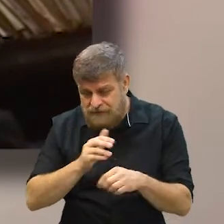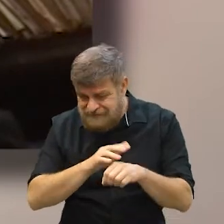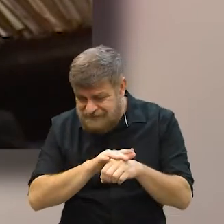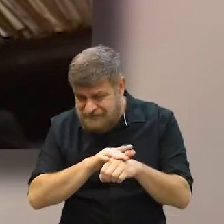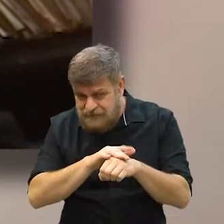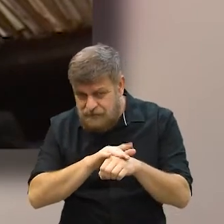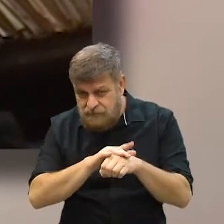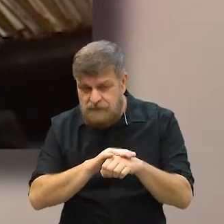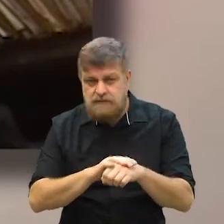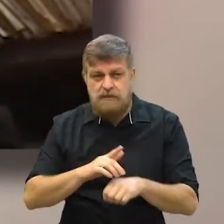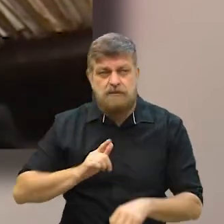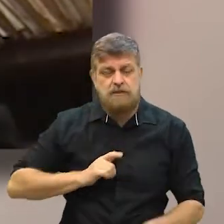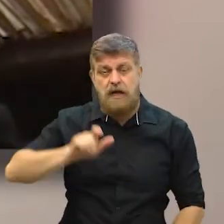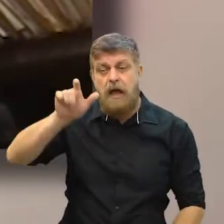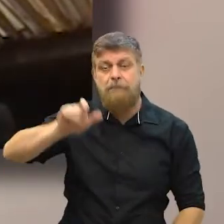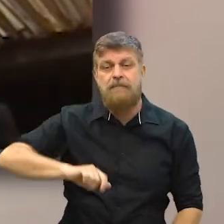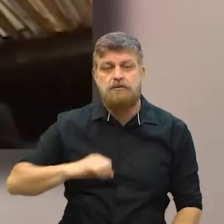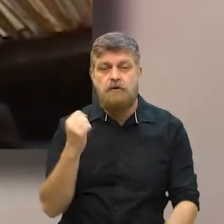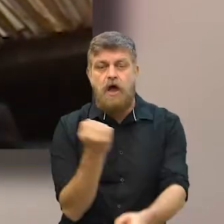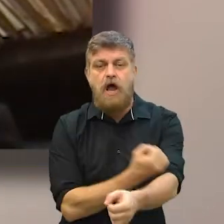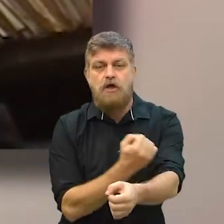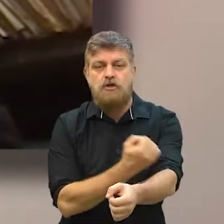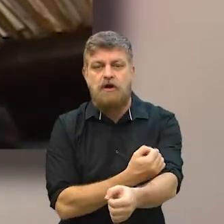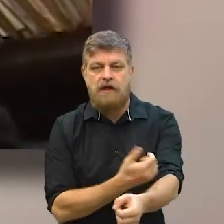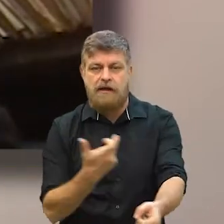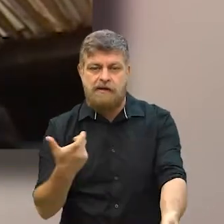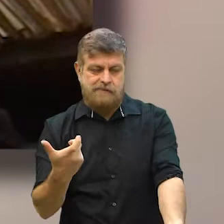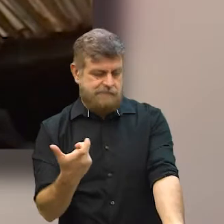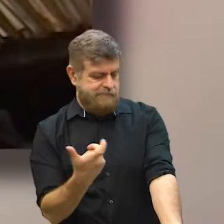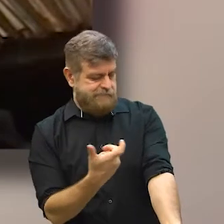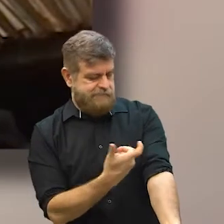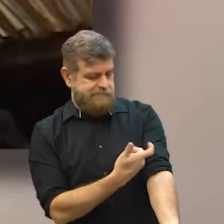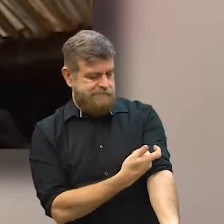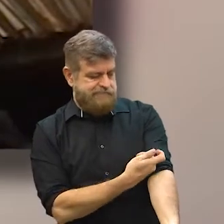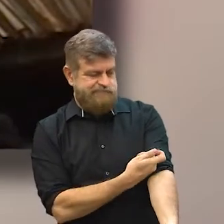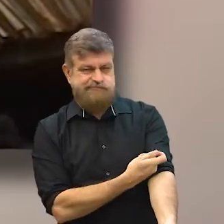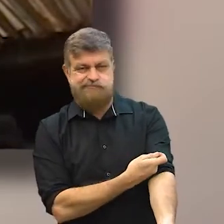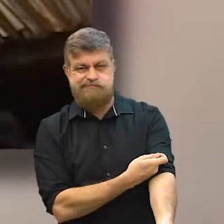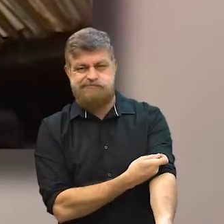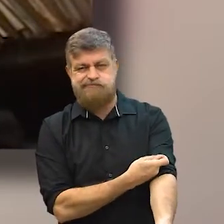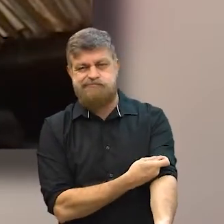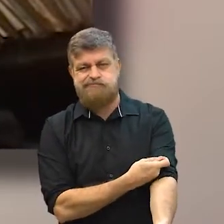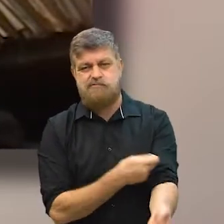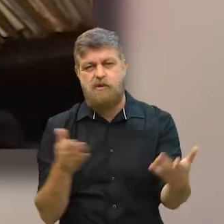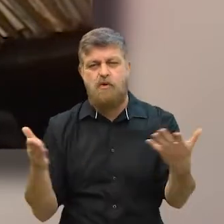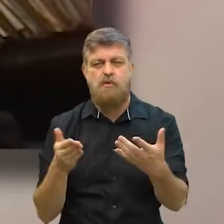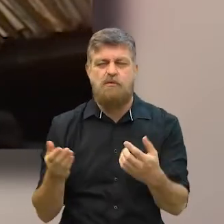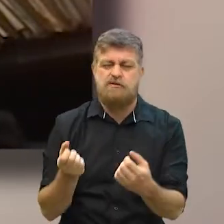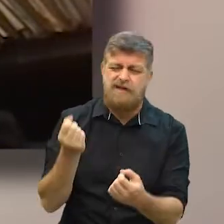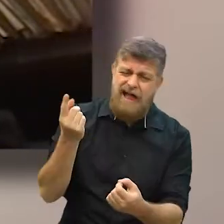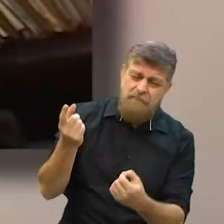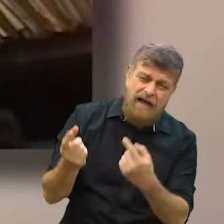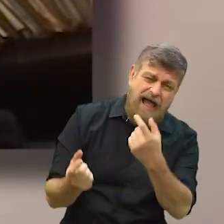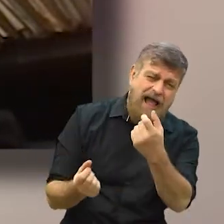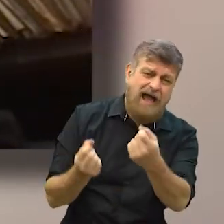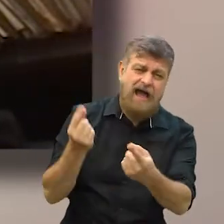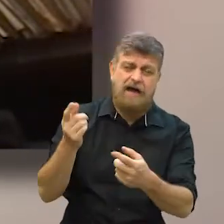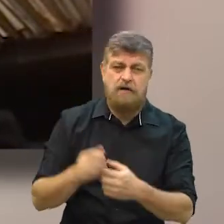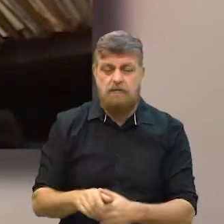doença, usuários de drogas injetáveis. Hoje é mais raro. As pessoas estão